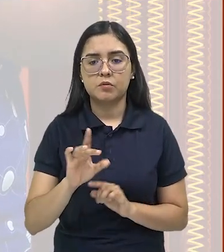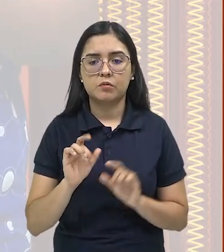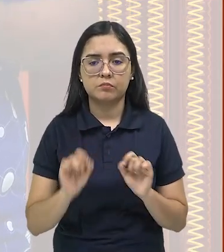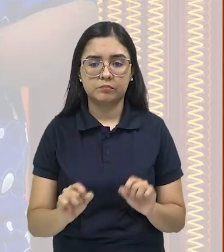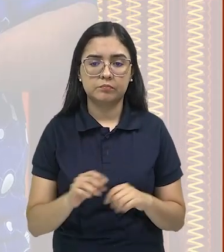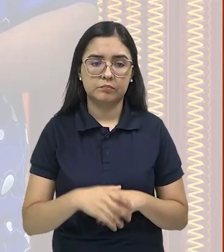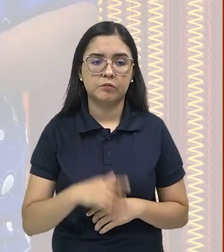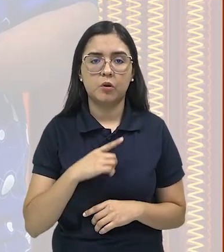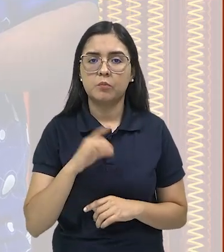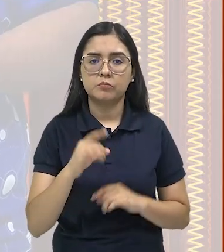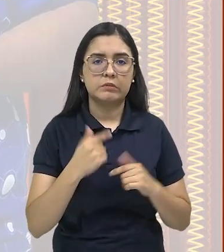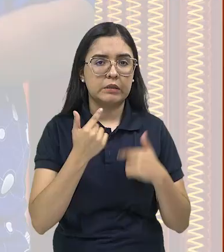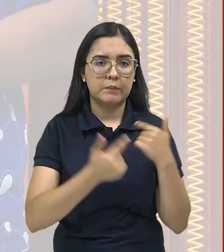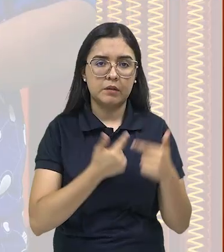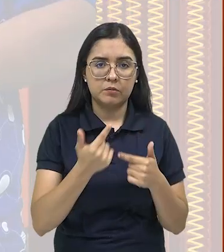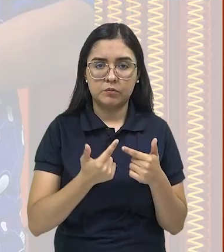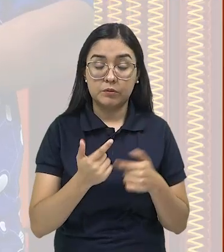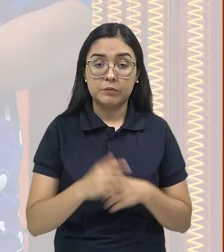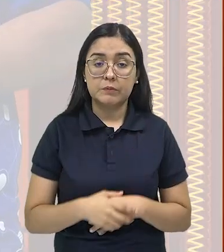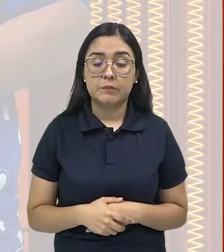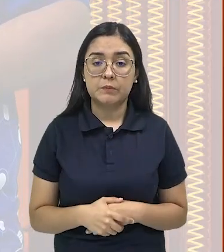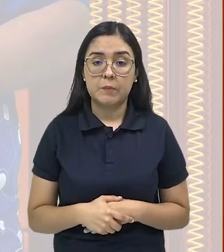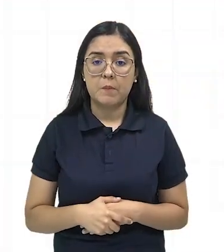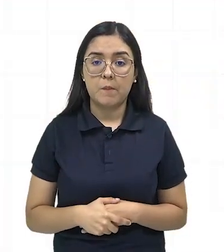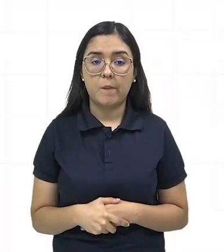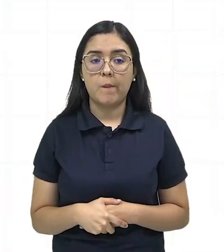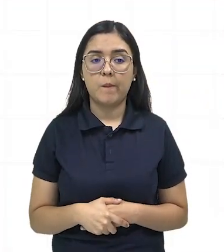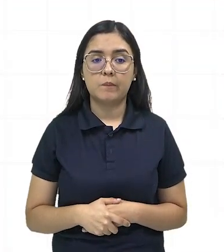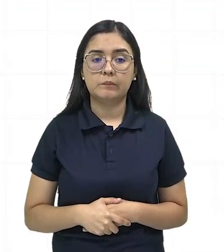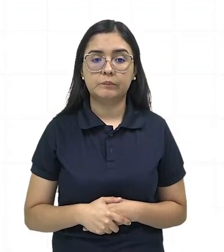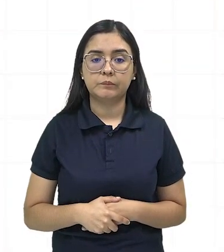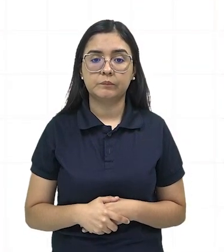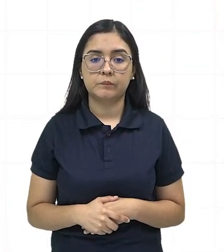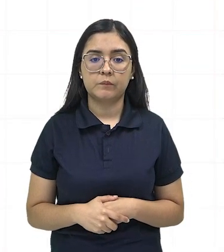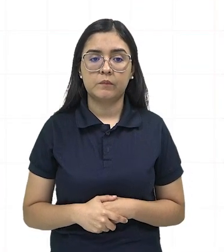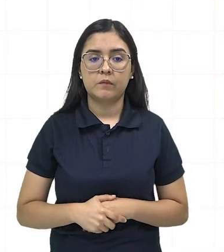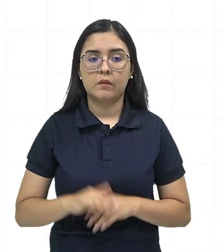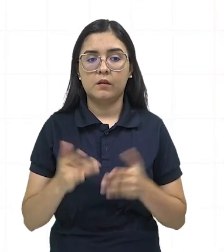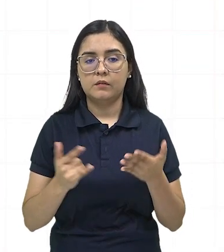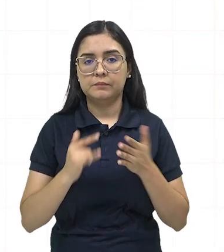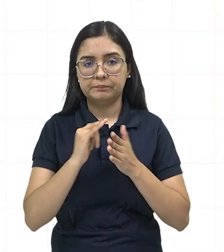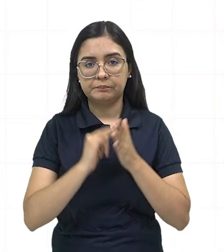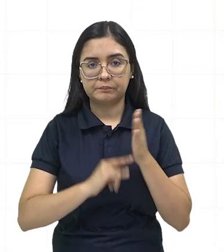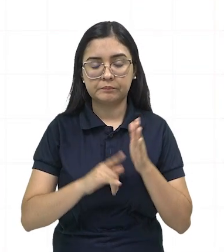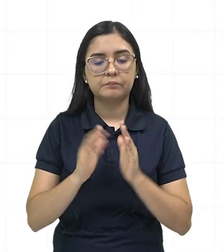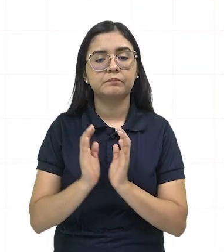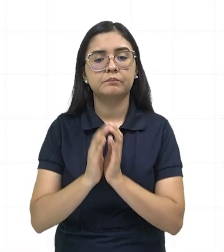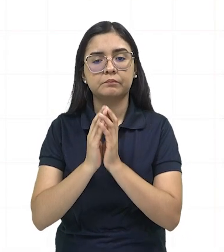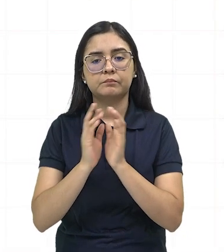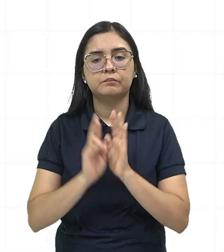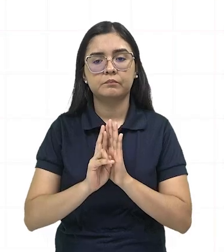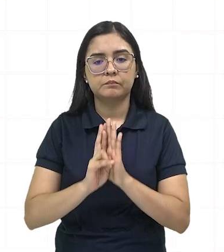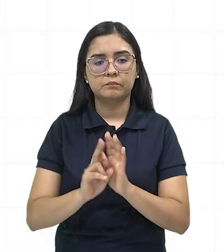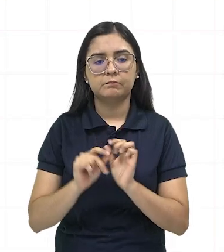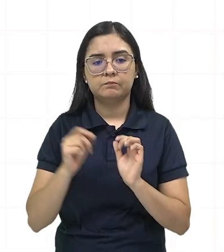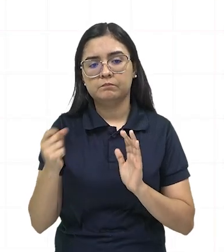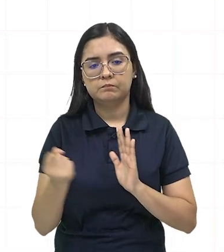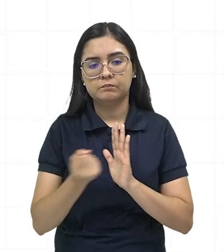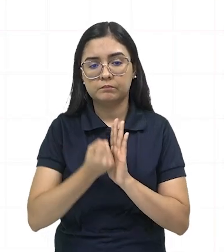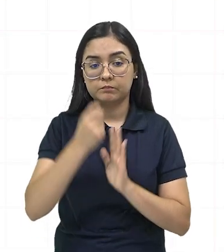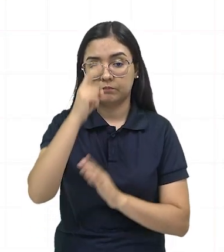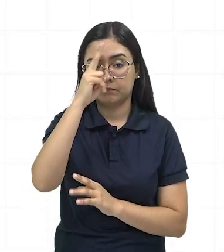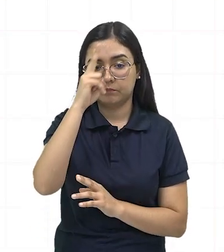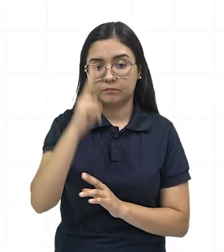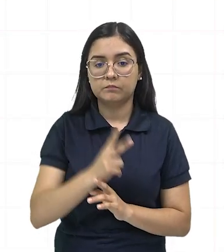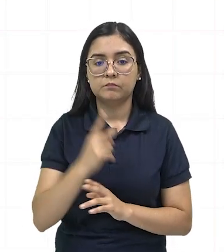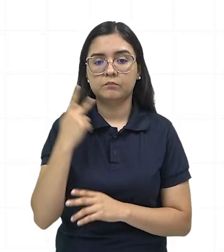como mão de obra. Certo? Continuando. O Diretório Pombalino representou um marco na